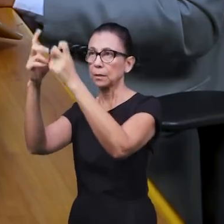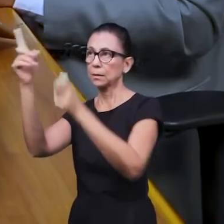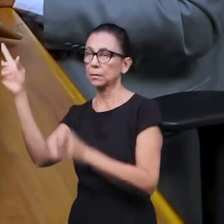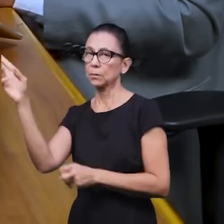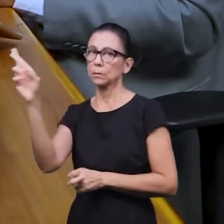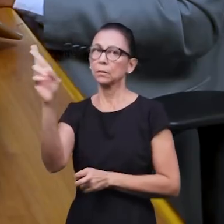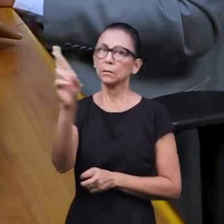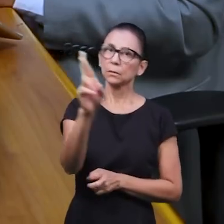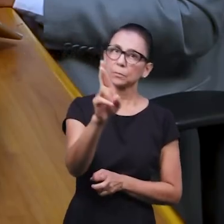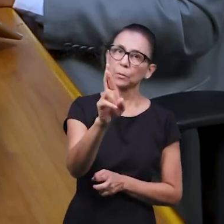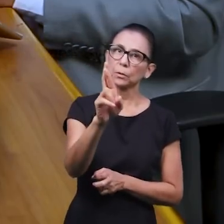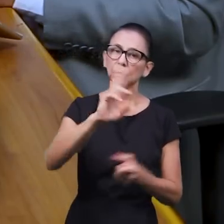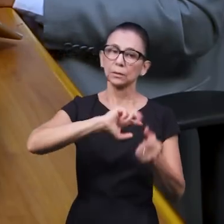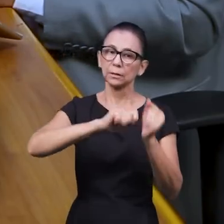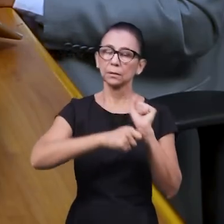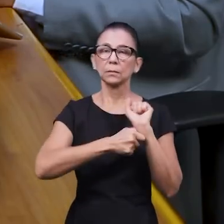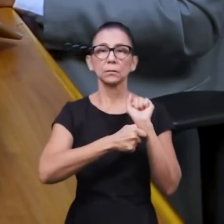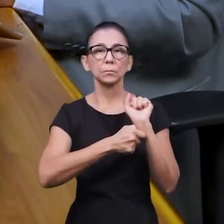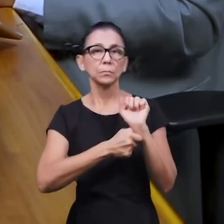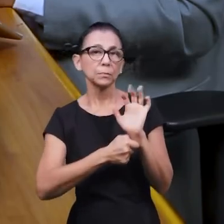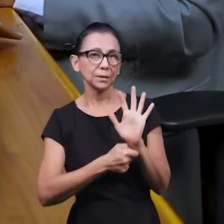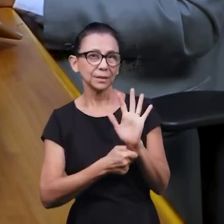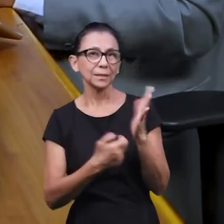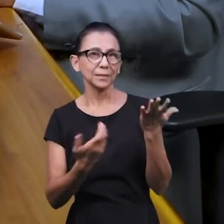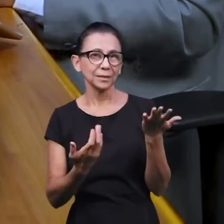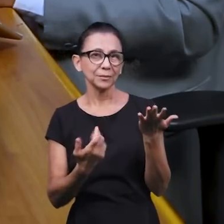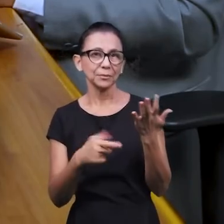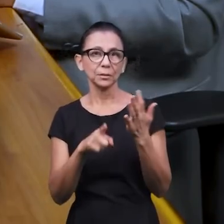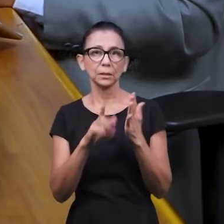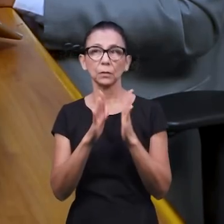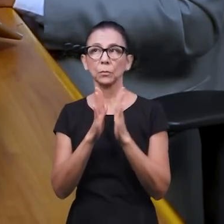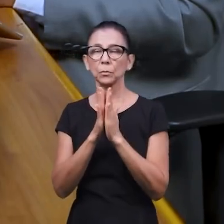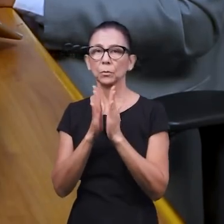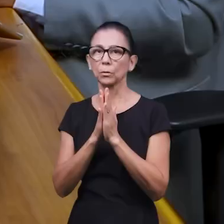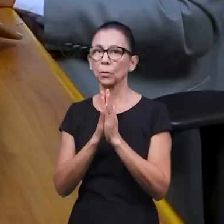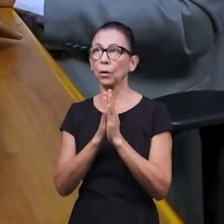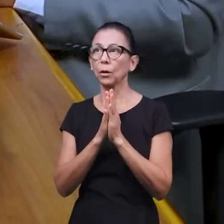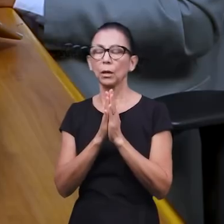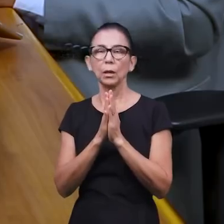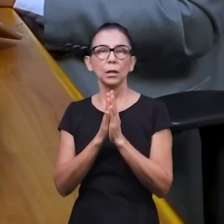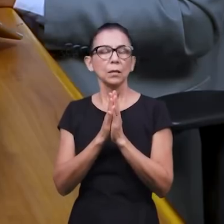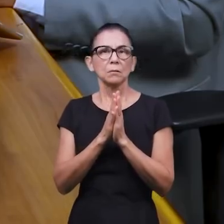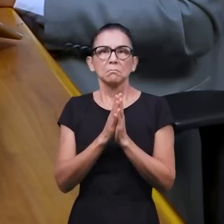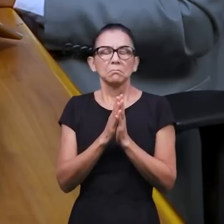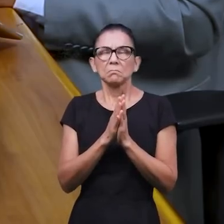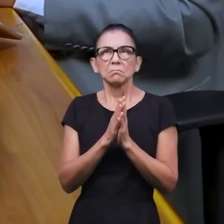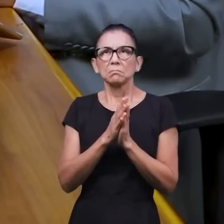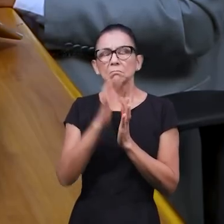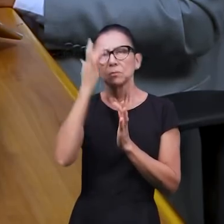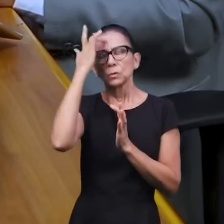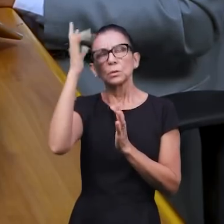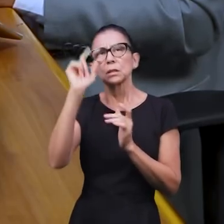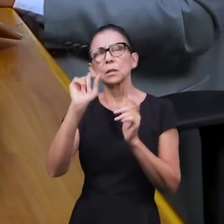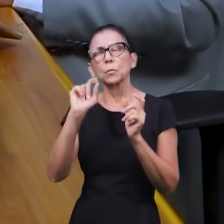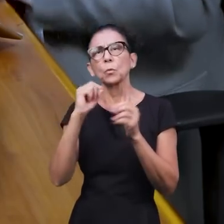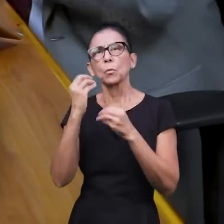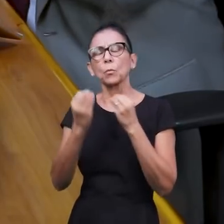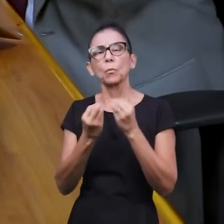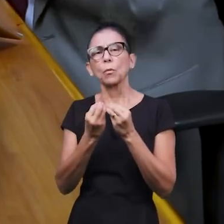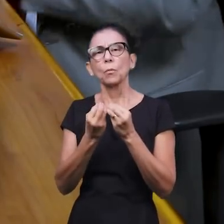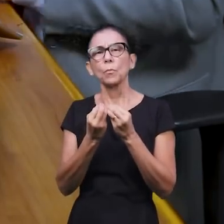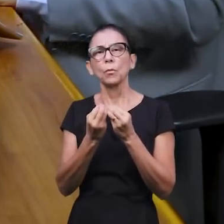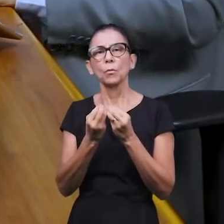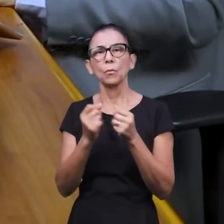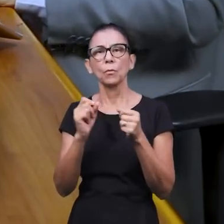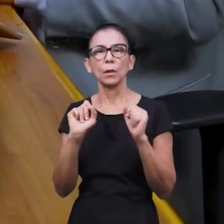firmes que não sabes, né? Então os mistérios vão sendo revelados na oração. Você orou, muitos mistérios que você nem sabe Deus pode fazer, né? Você